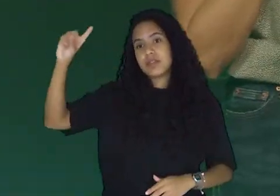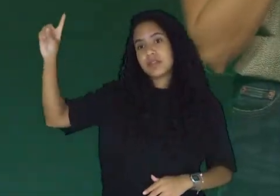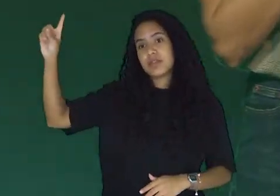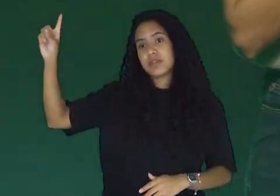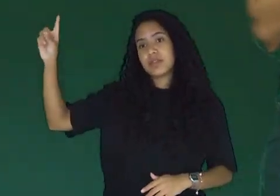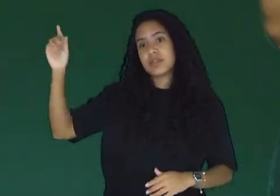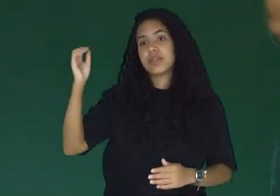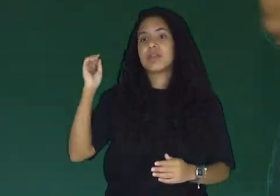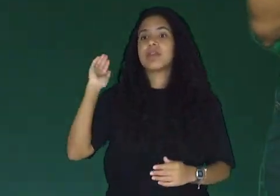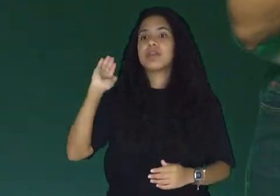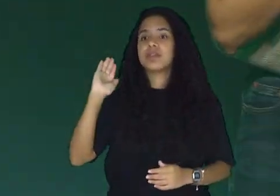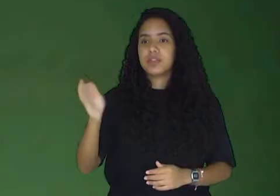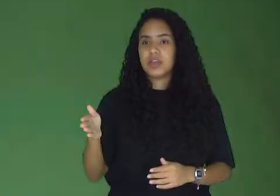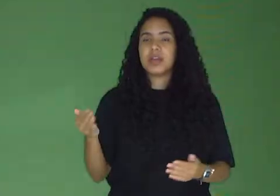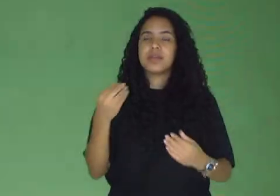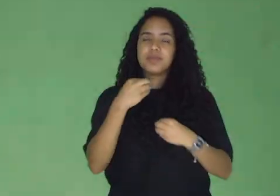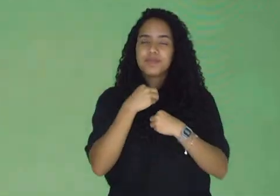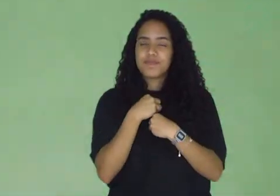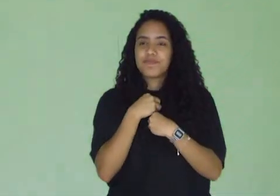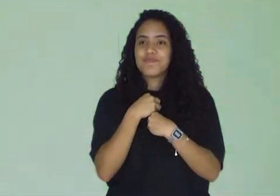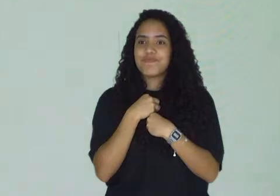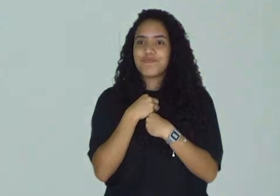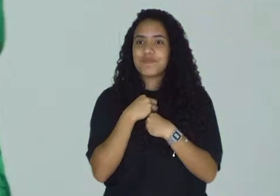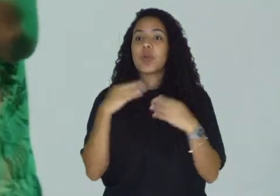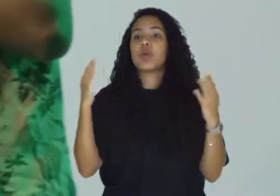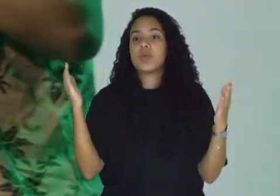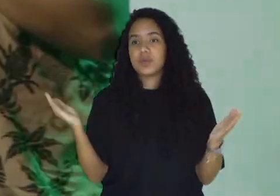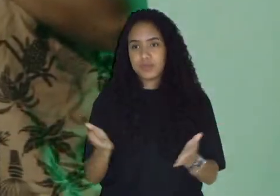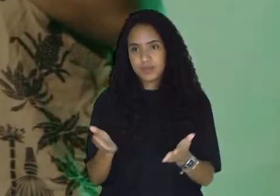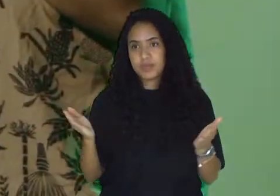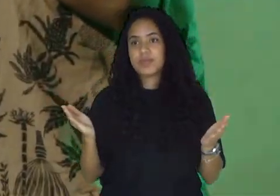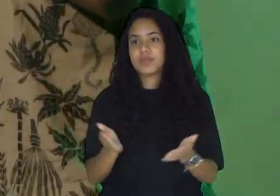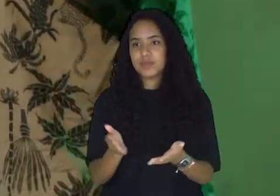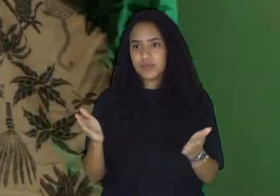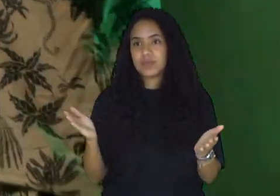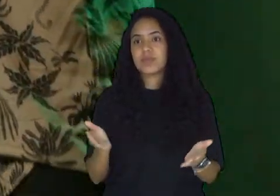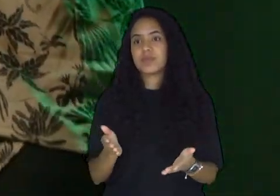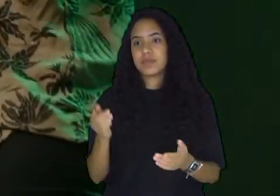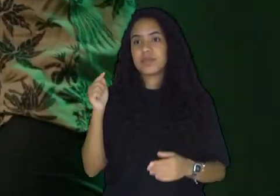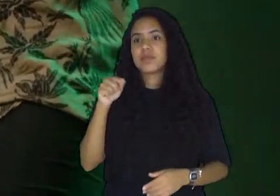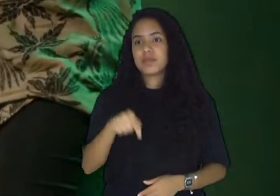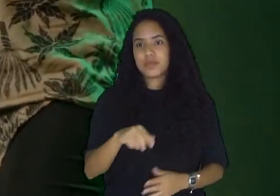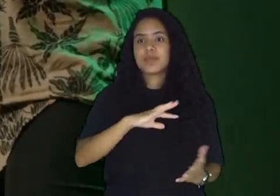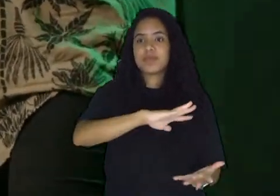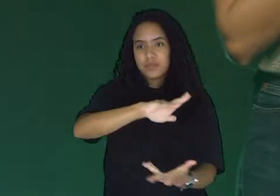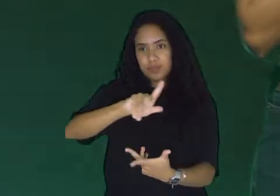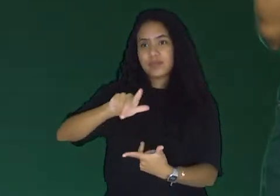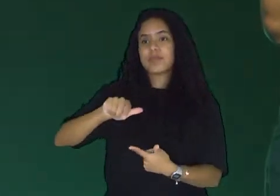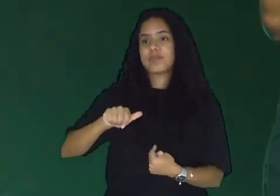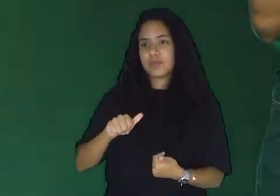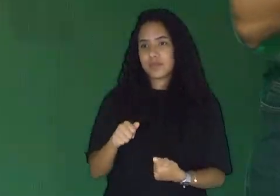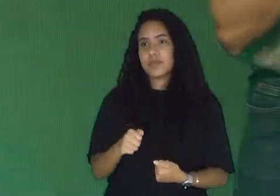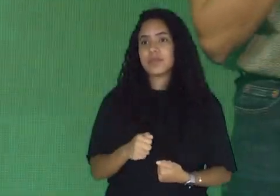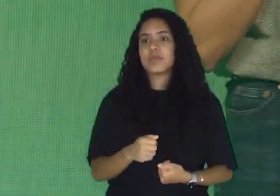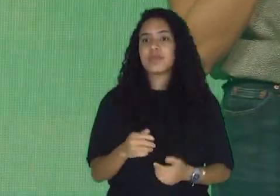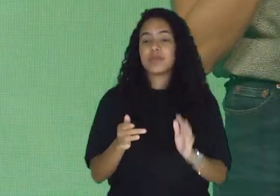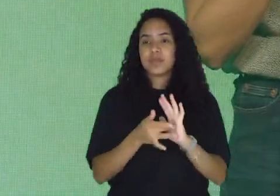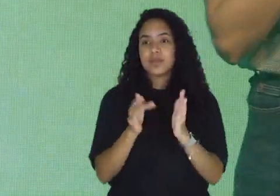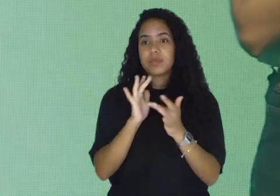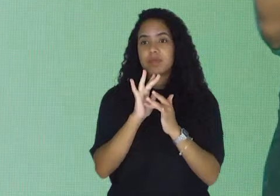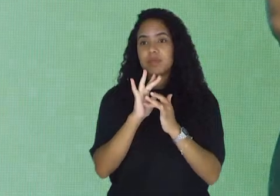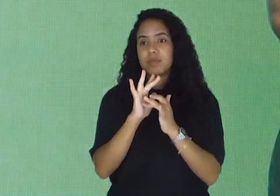vida plena hoje, algo está errado. Jesus está incompleto em mim. Então faça essa